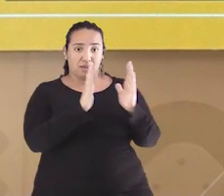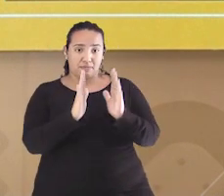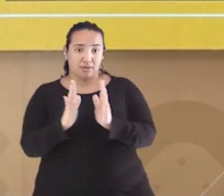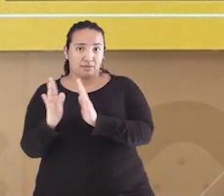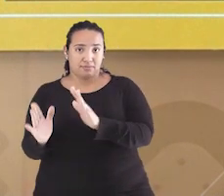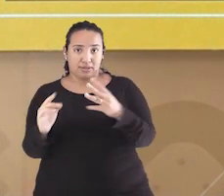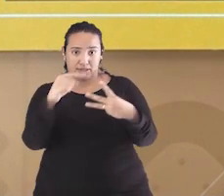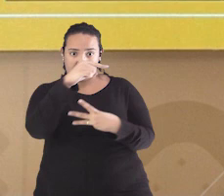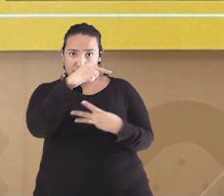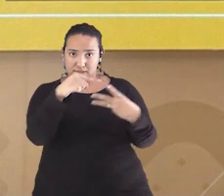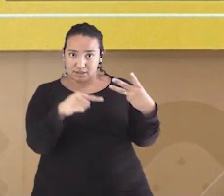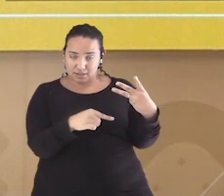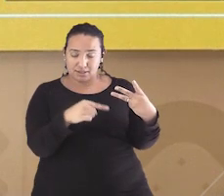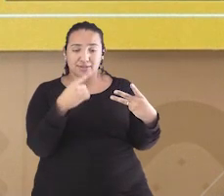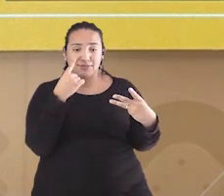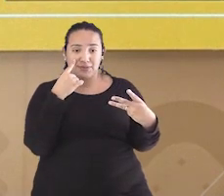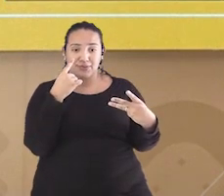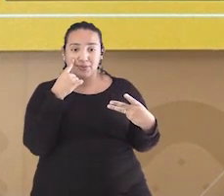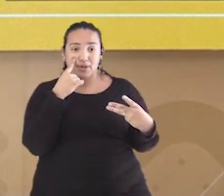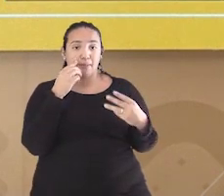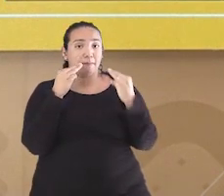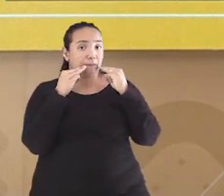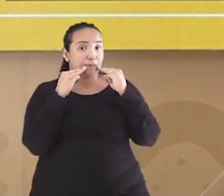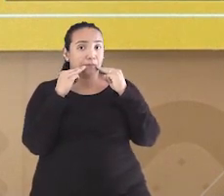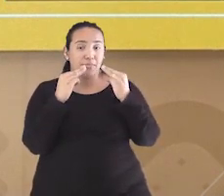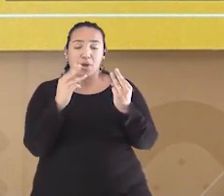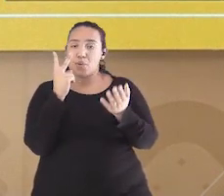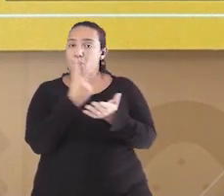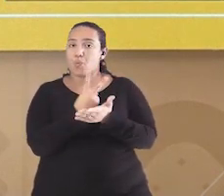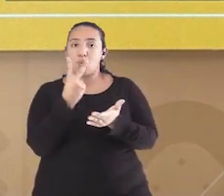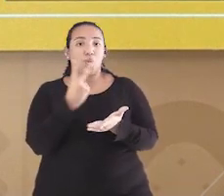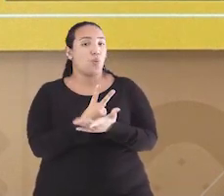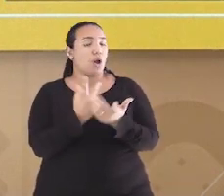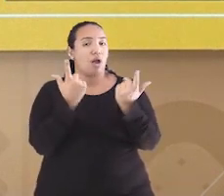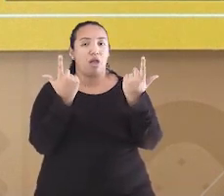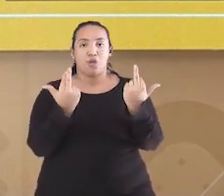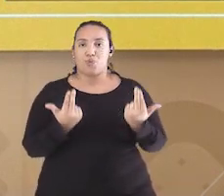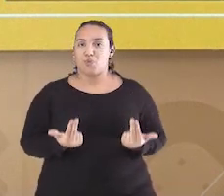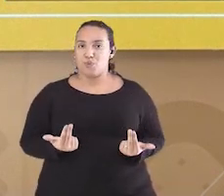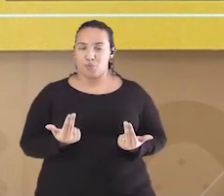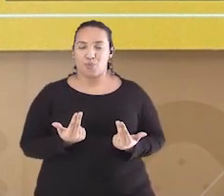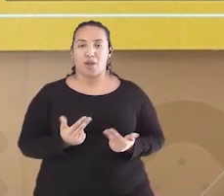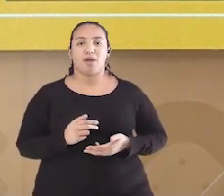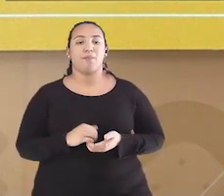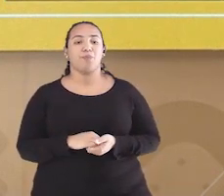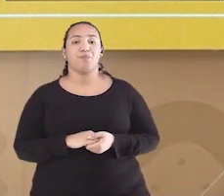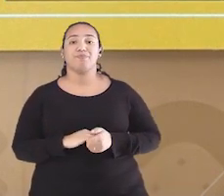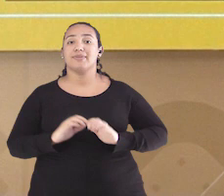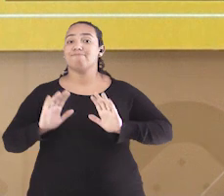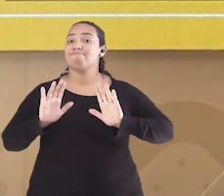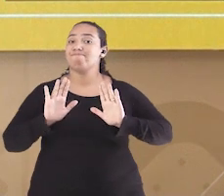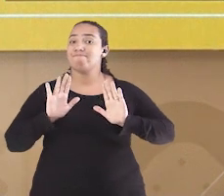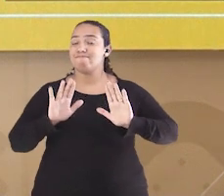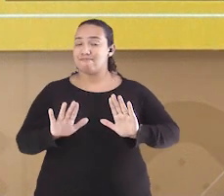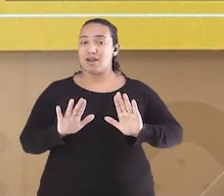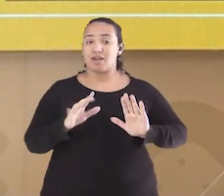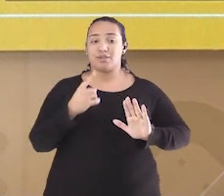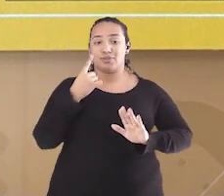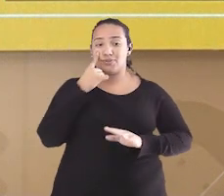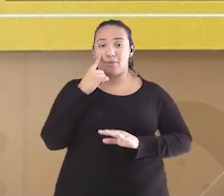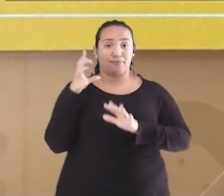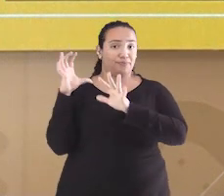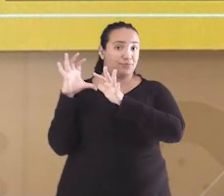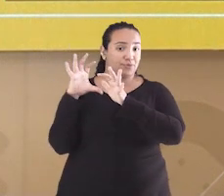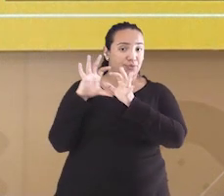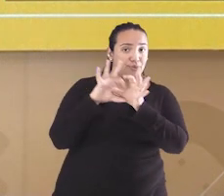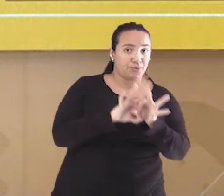conversa entre amigos, mobilização escrita da carta, a mensagem, por exemplo, ela continua igual. Contudo, por exemplo,